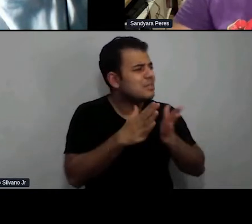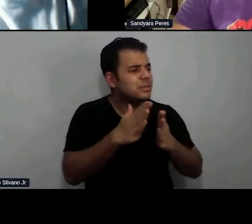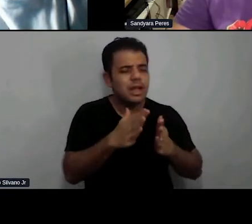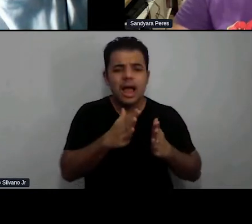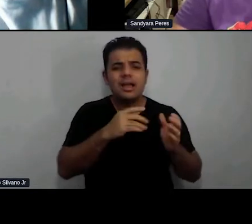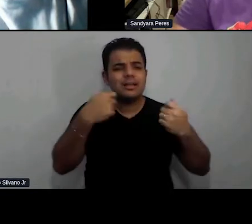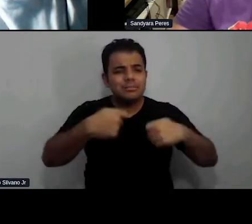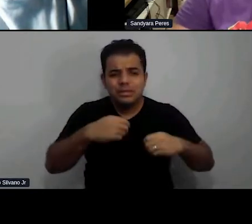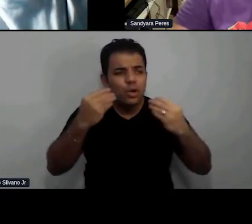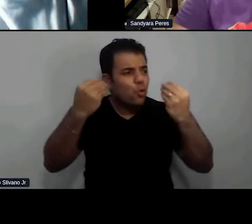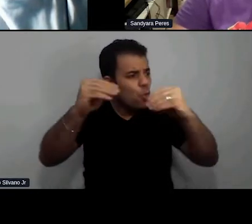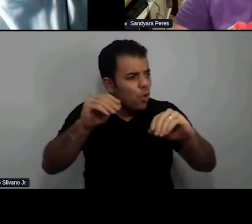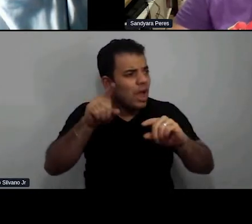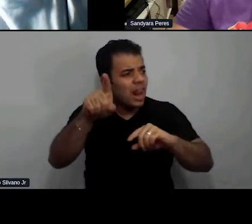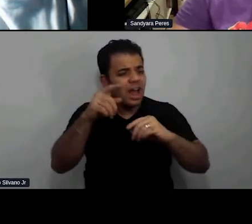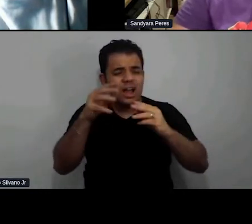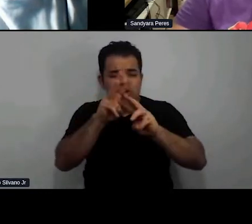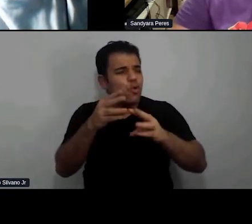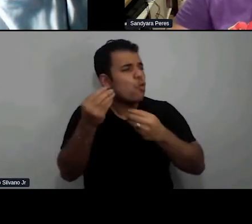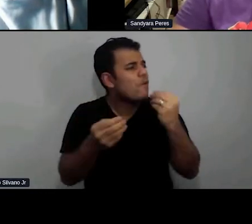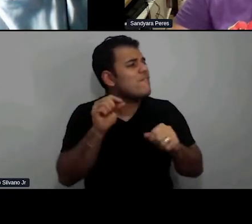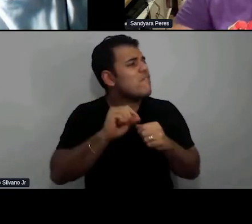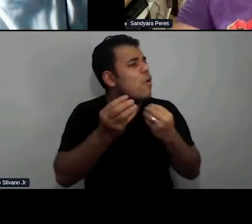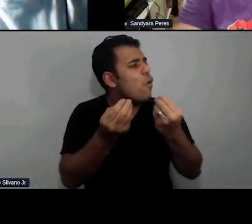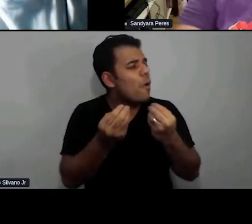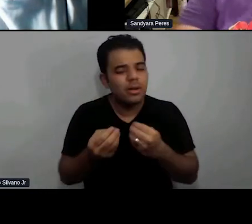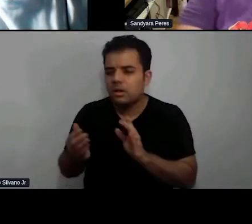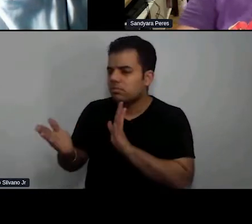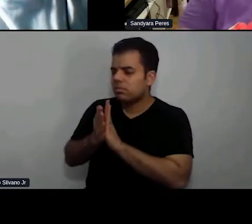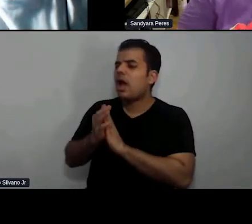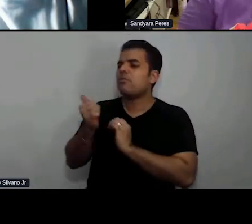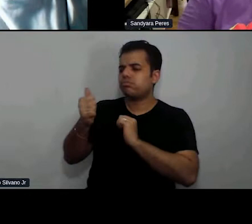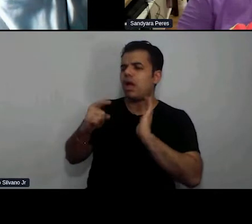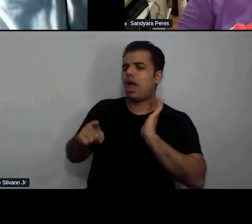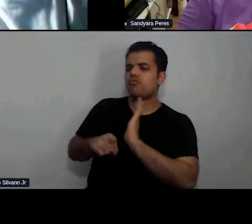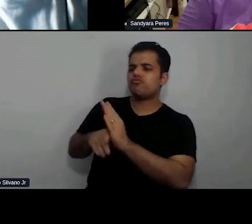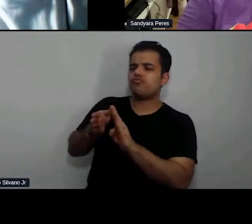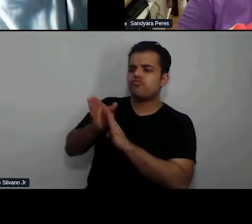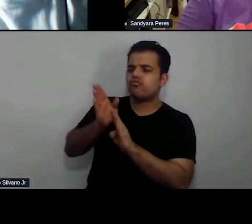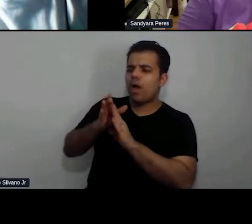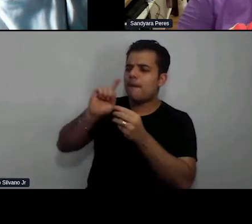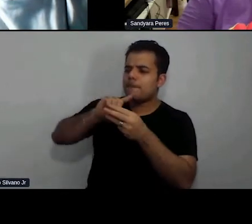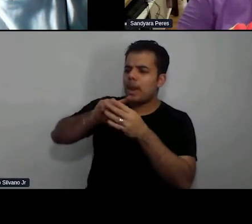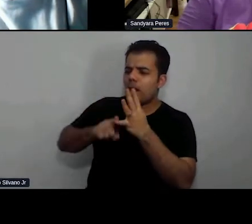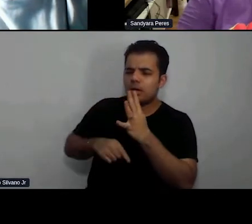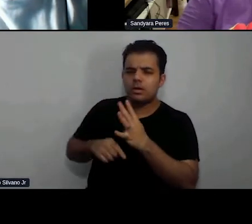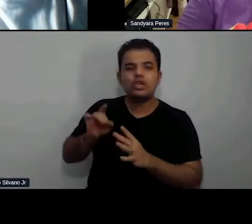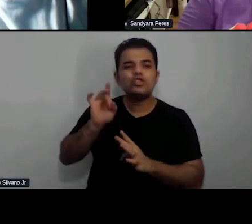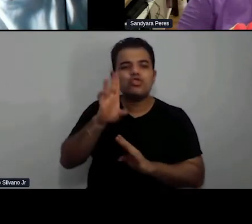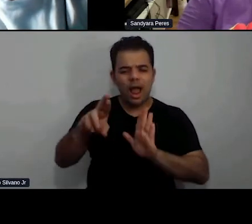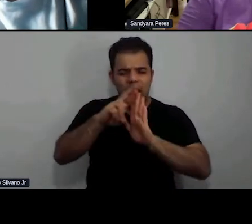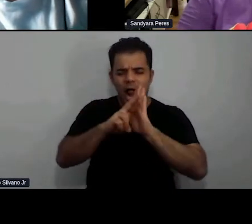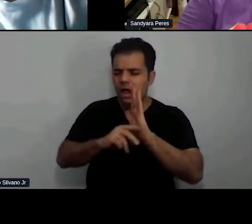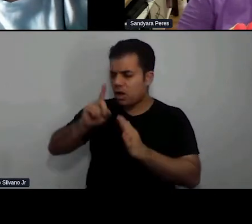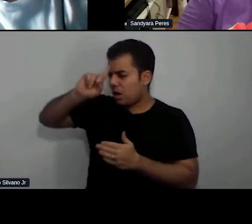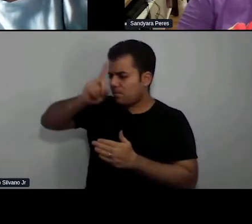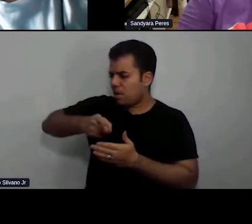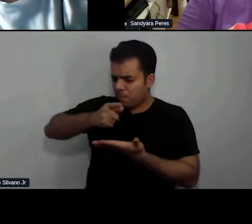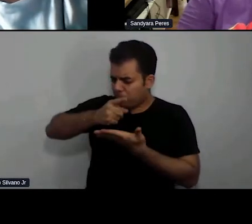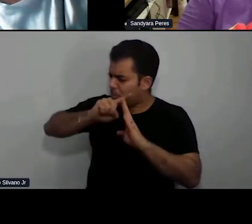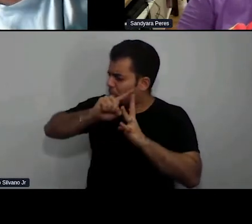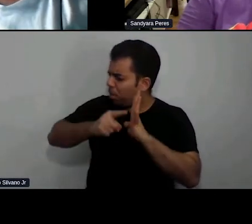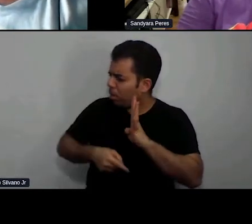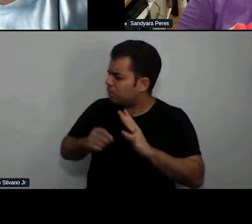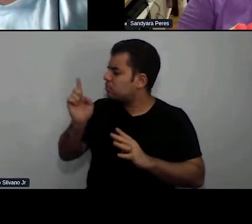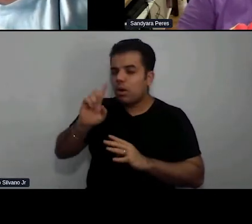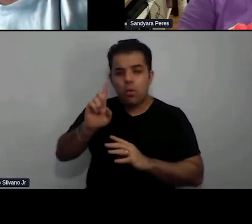precisa de colocar acessibilidade nesse fluxo aqui, o que a gente faz? E aí não é simplesmente ditar regras ali, pronto, e fazer.